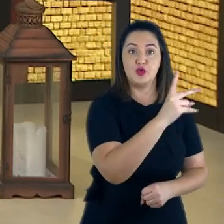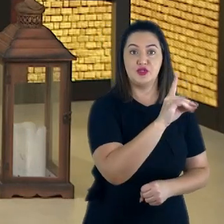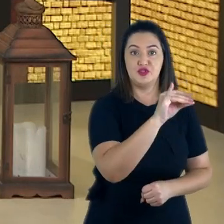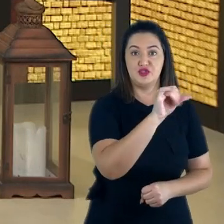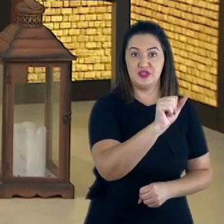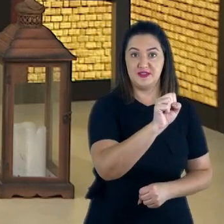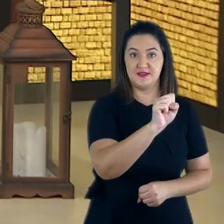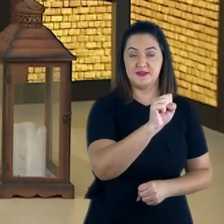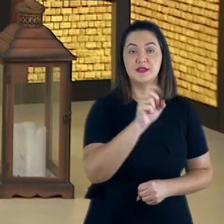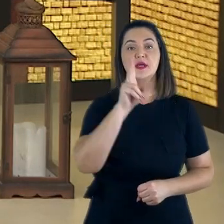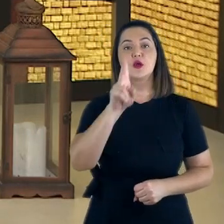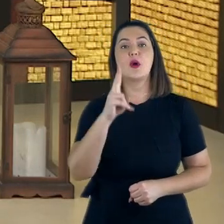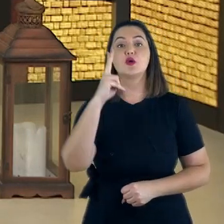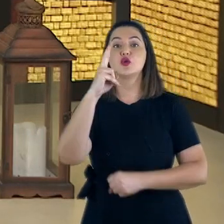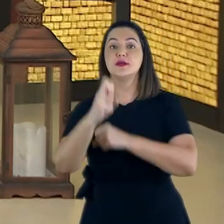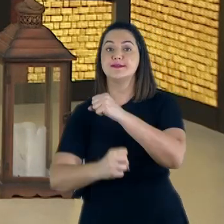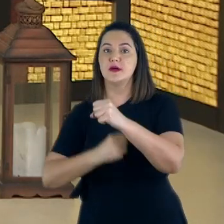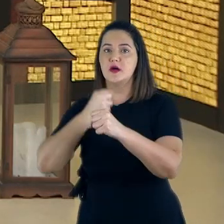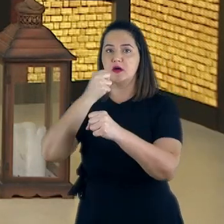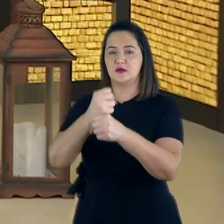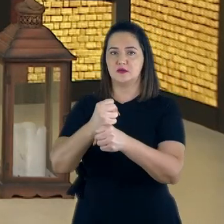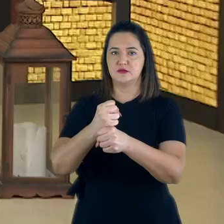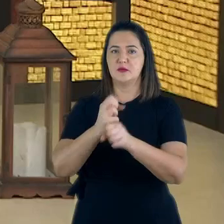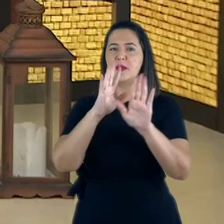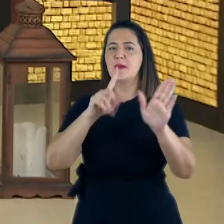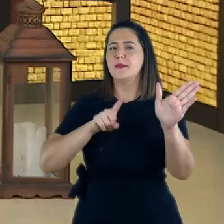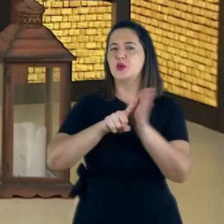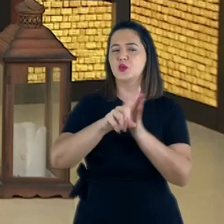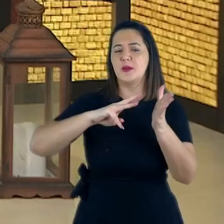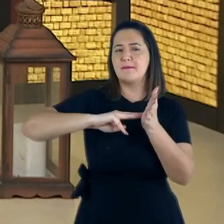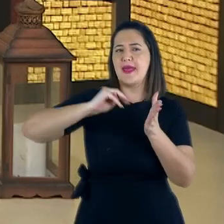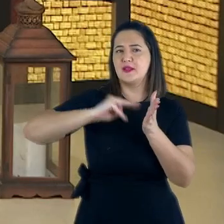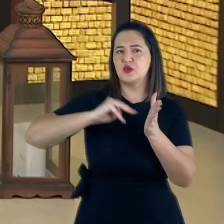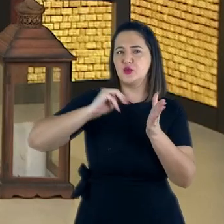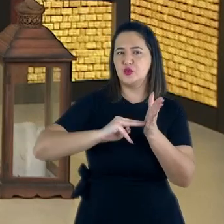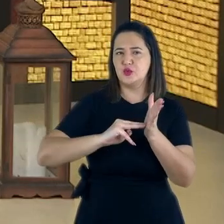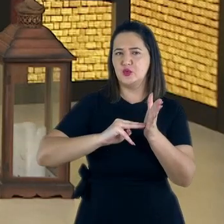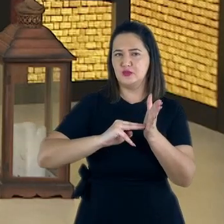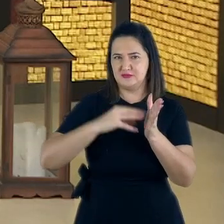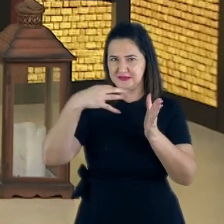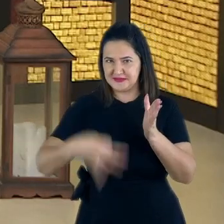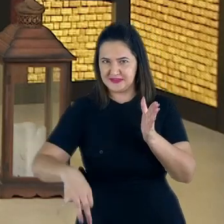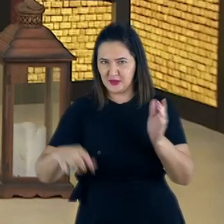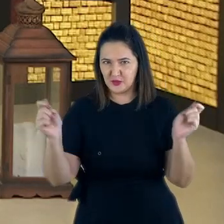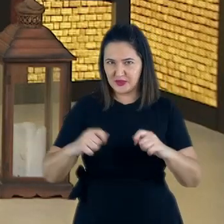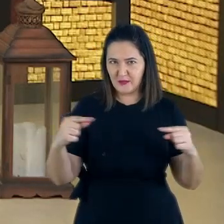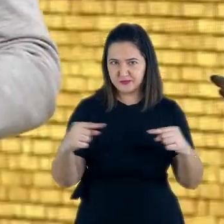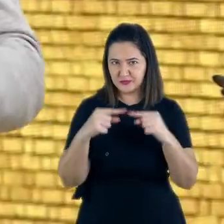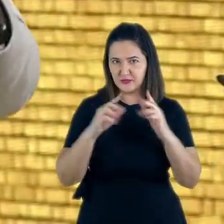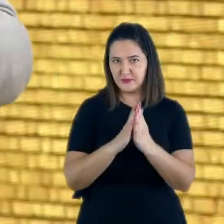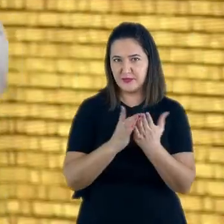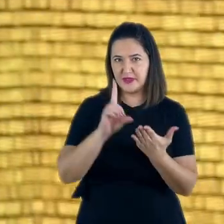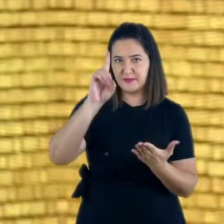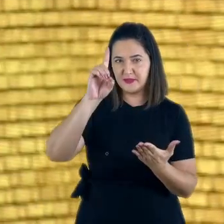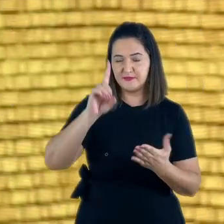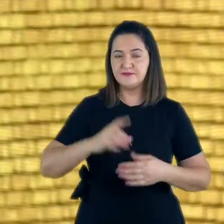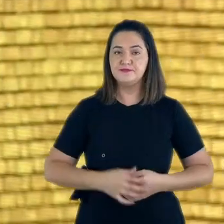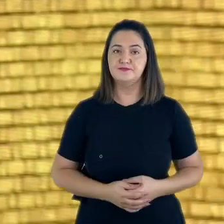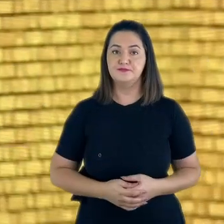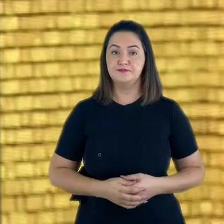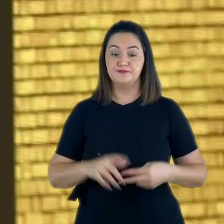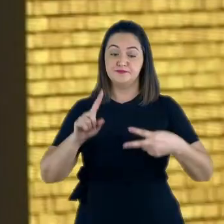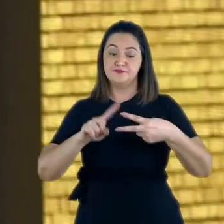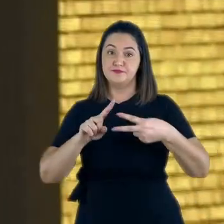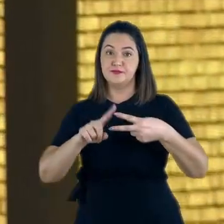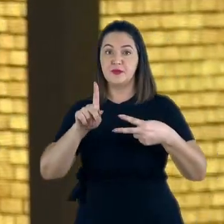por diante. A pergunta é, será que esse método é realmente válido para estudar a Bíblia? Os preteristas, eu já